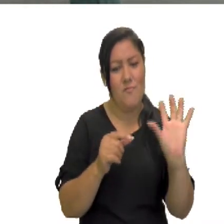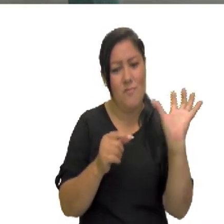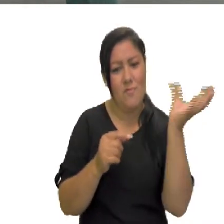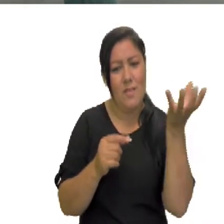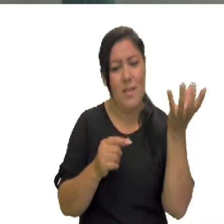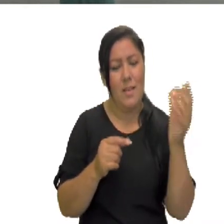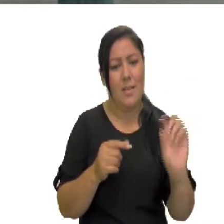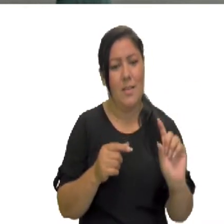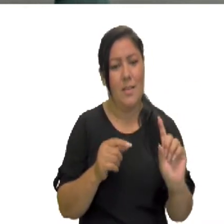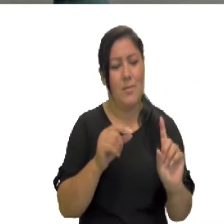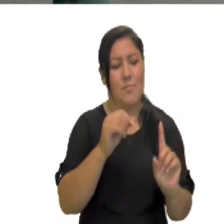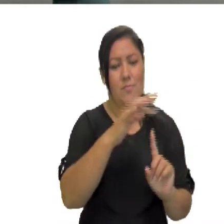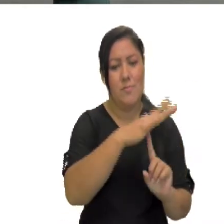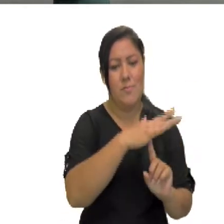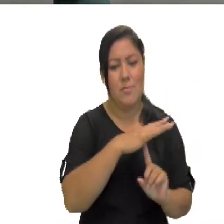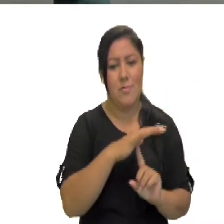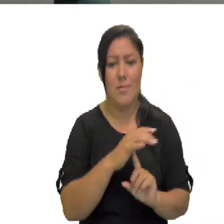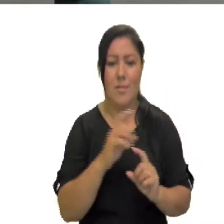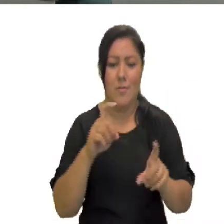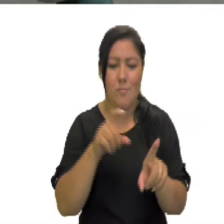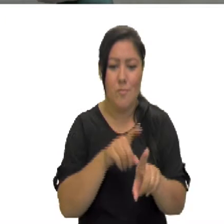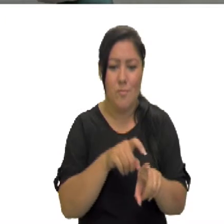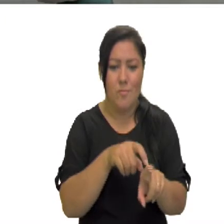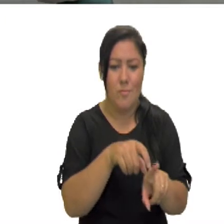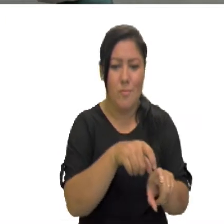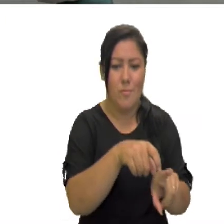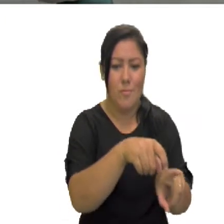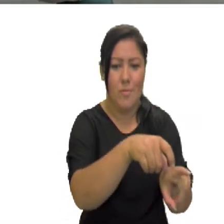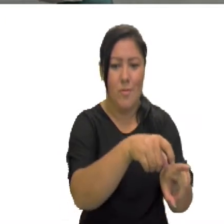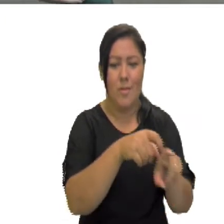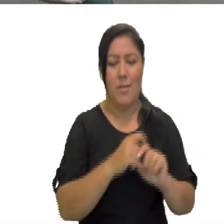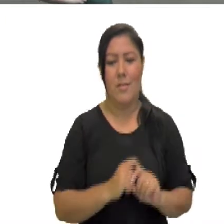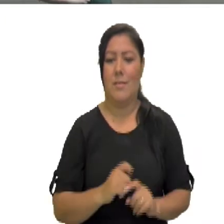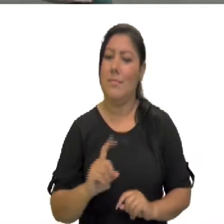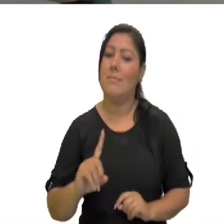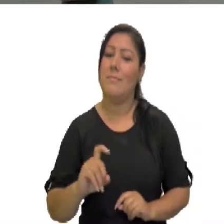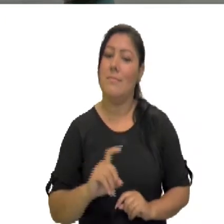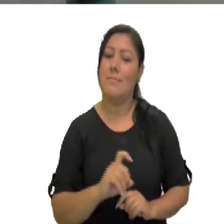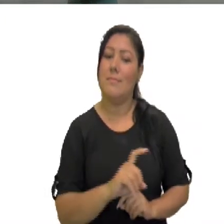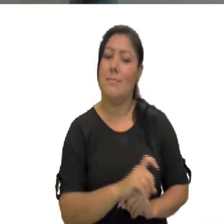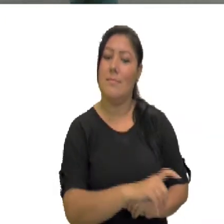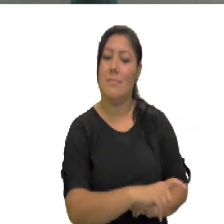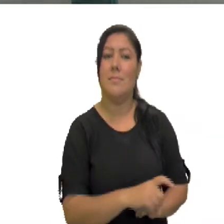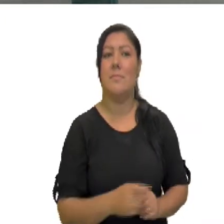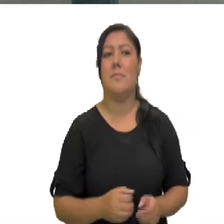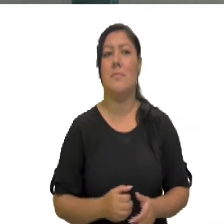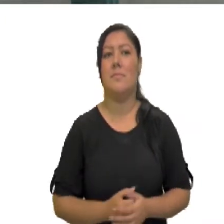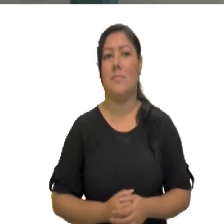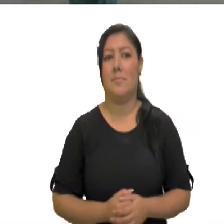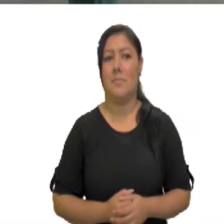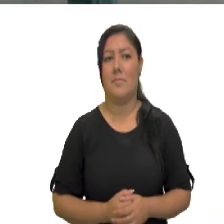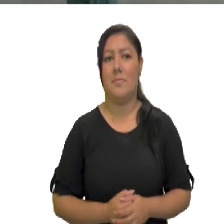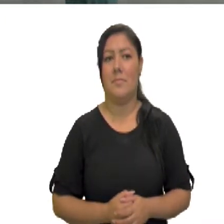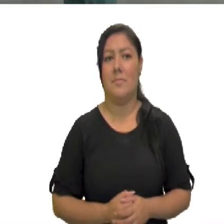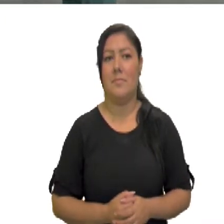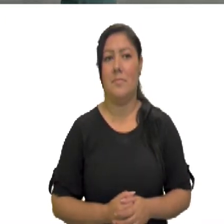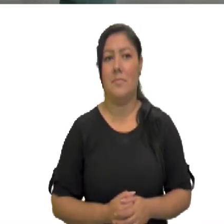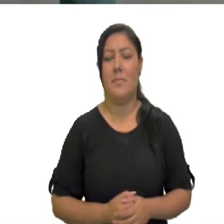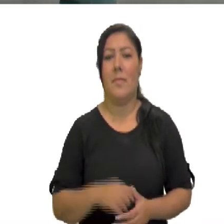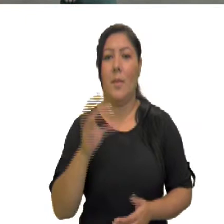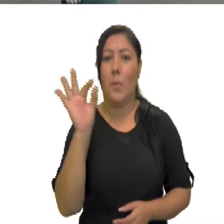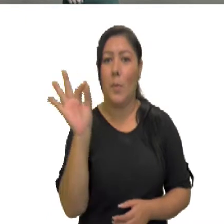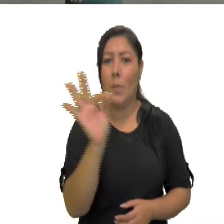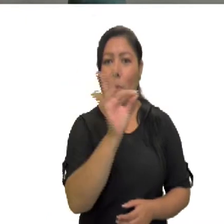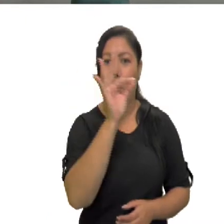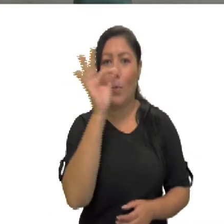caracóizinhos. Minhoca, que às vezes a gente usa para pescar. Nós vamos ter outras, como a